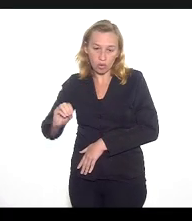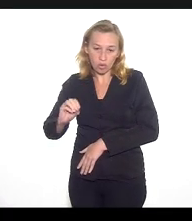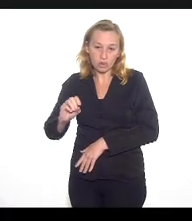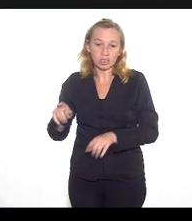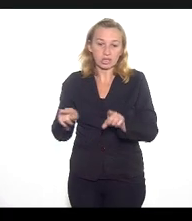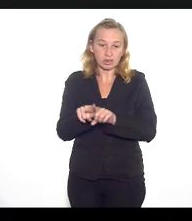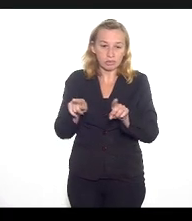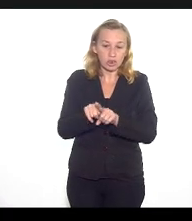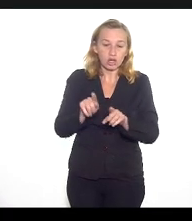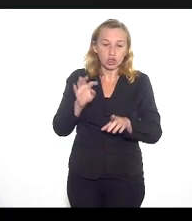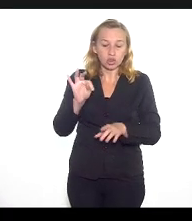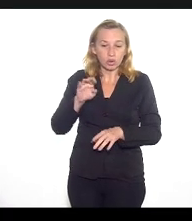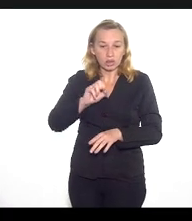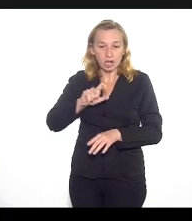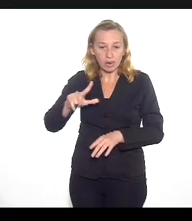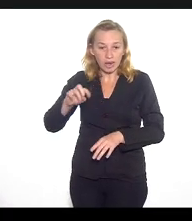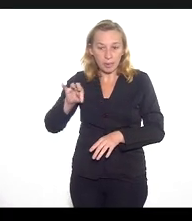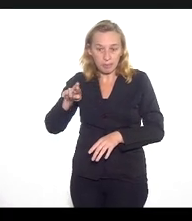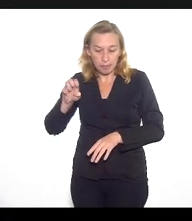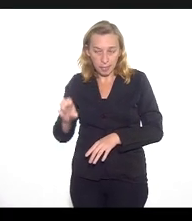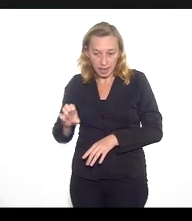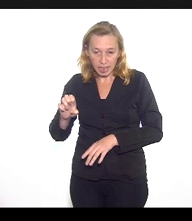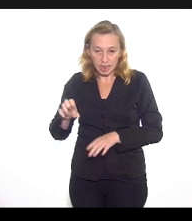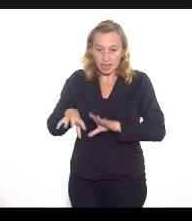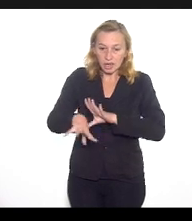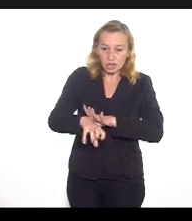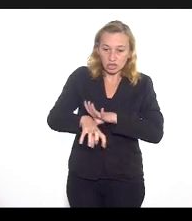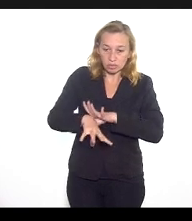EP exploram via